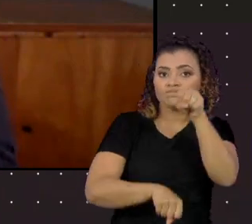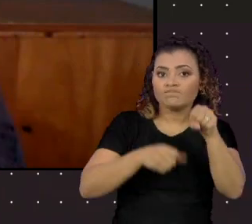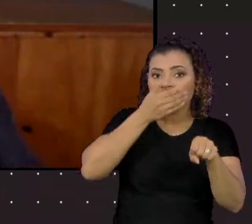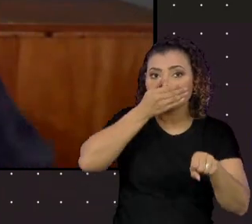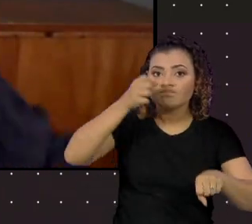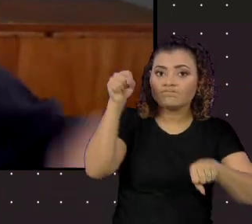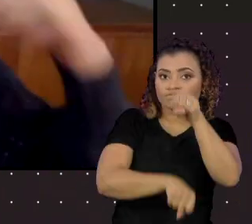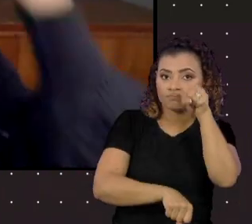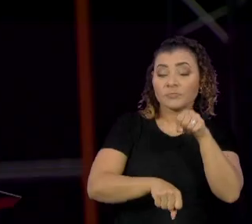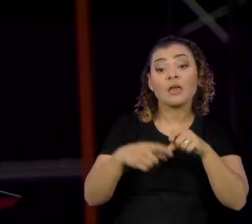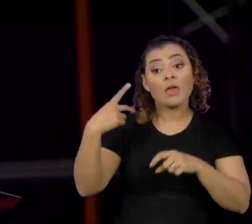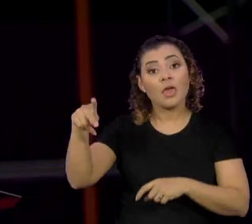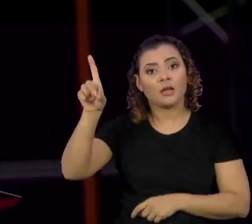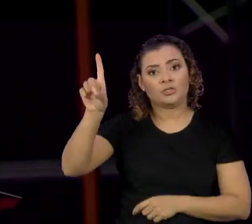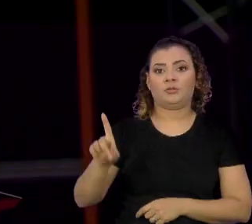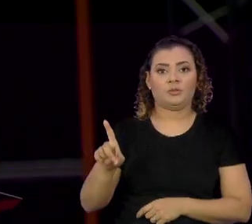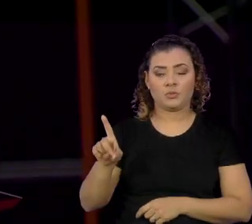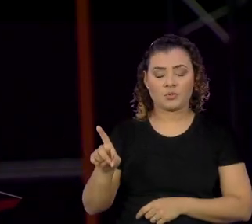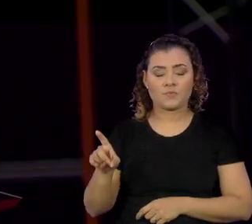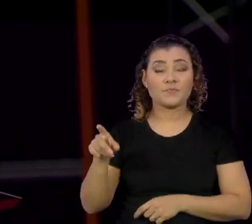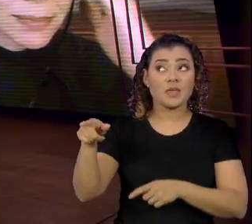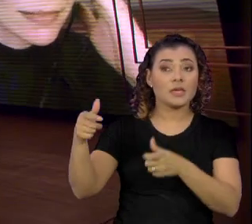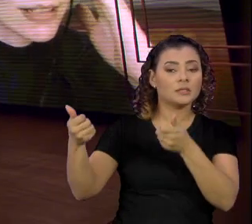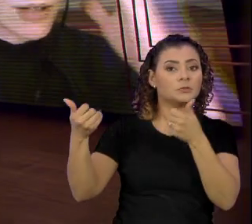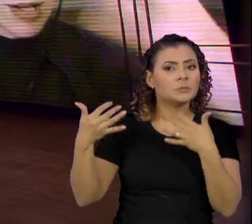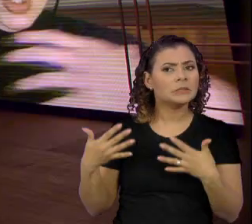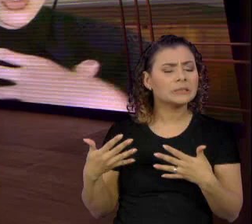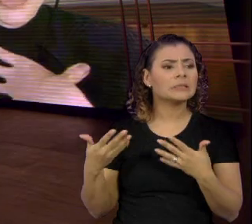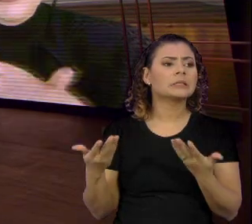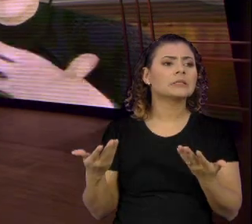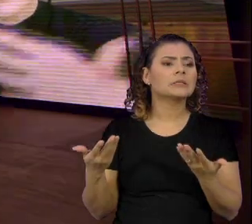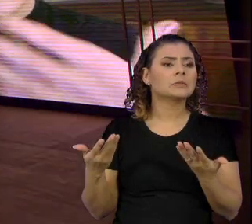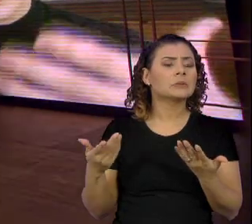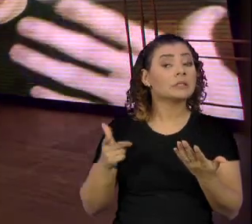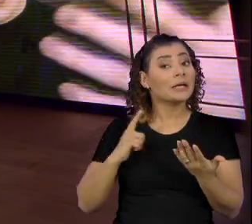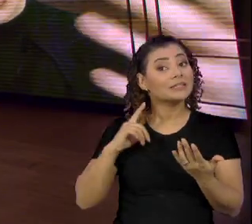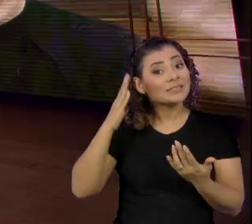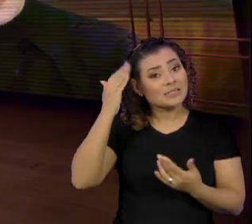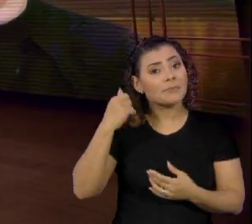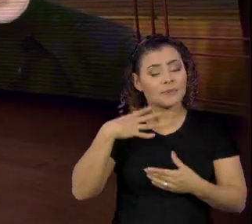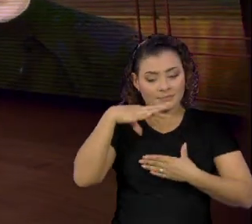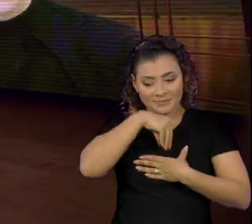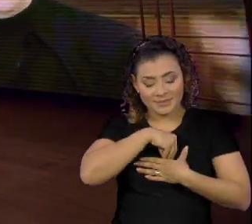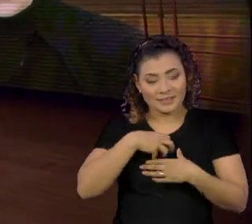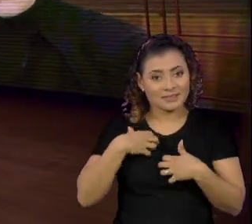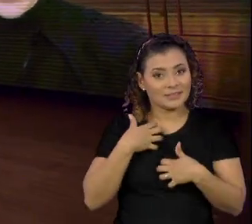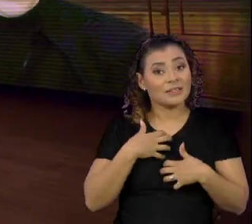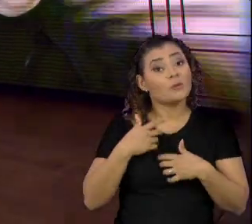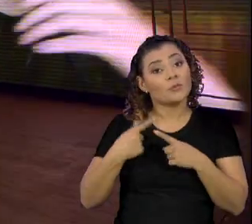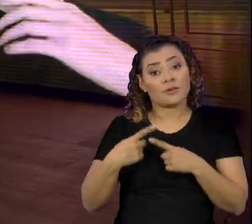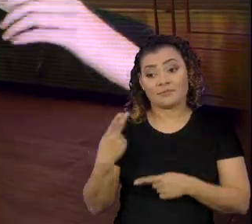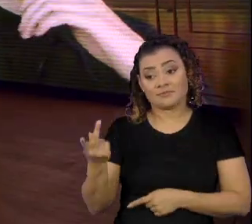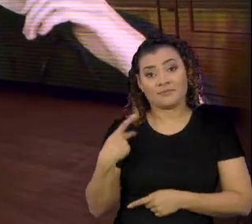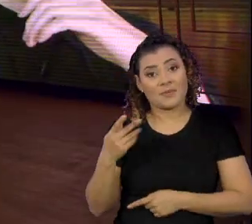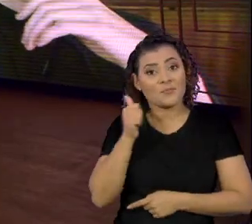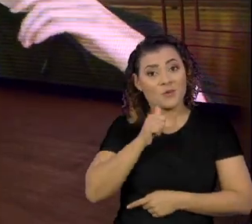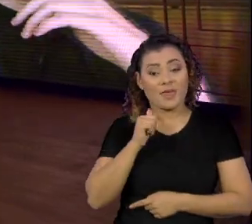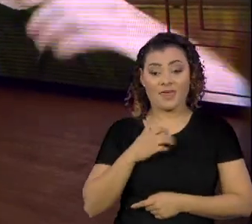para dirigir esse texto. E ele falando a gente tinha isso muito forte na gente, porque somos mulheres, eu e a Yara.